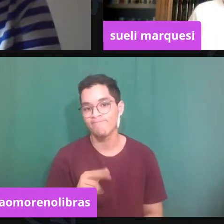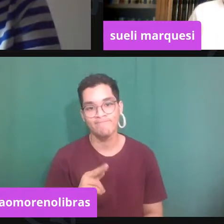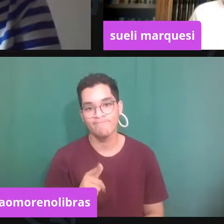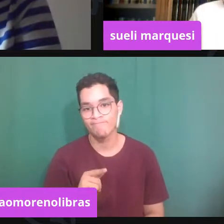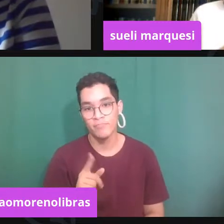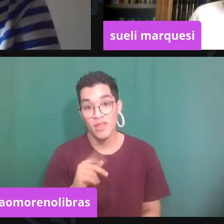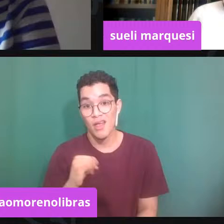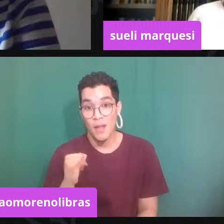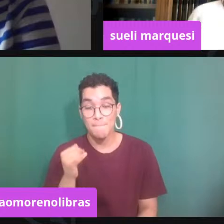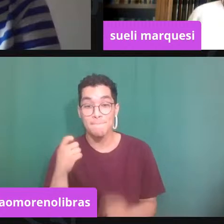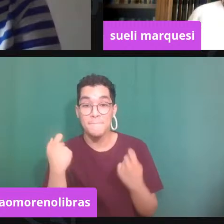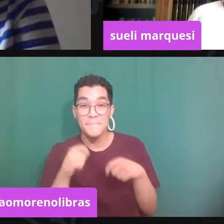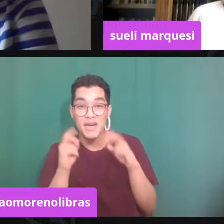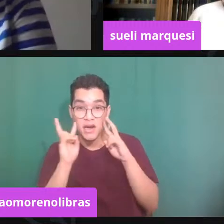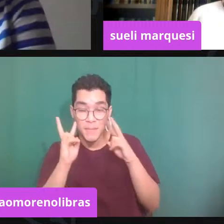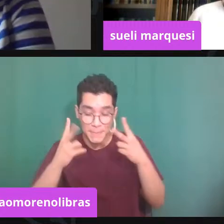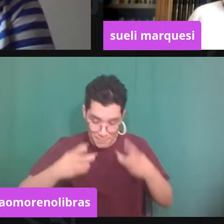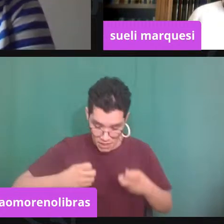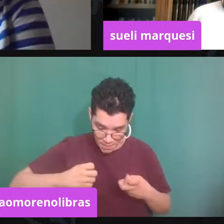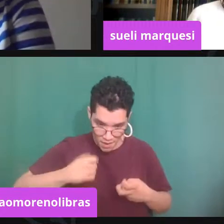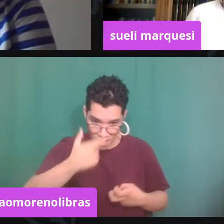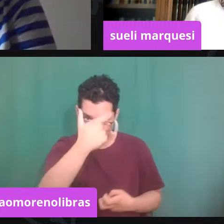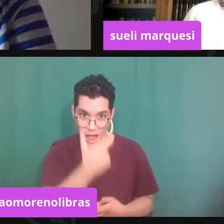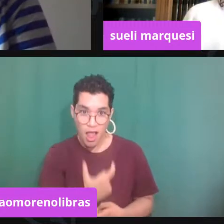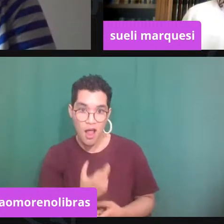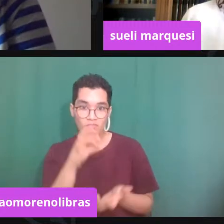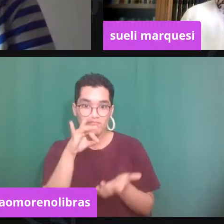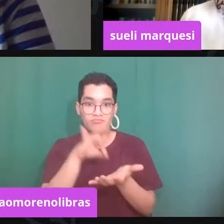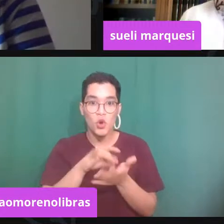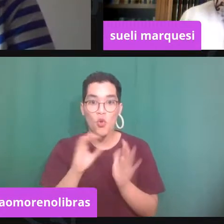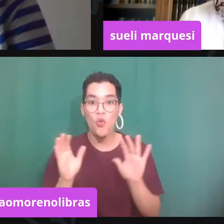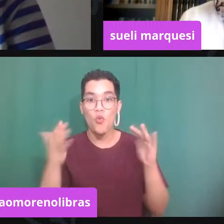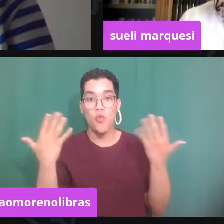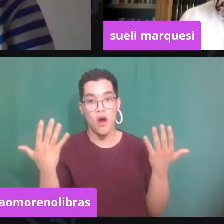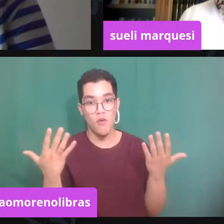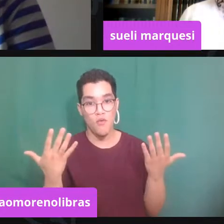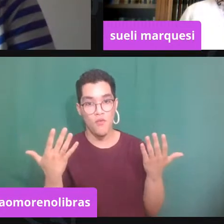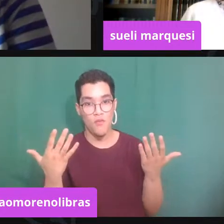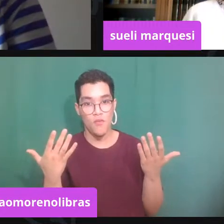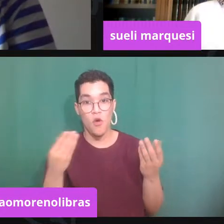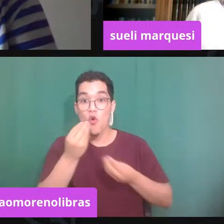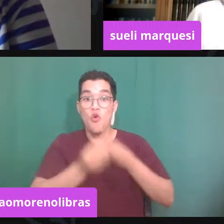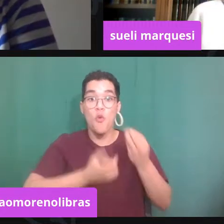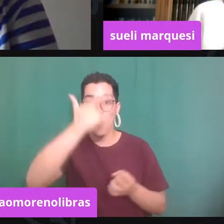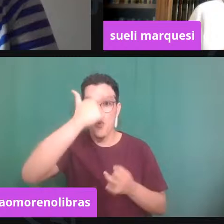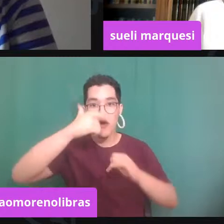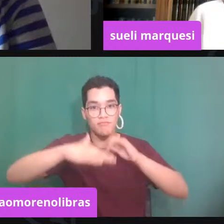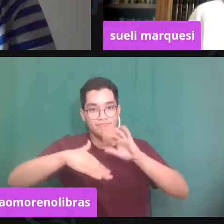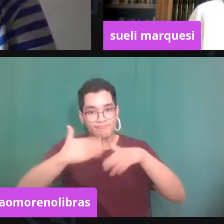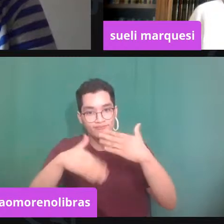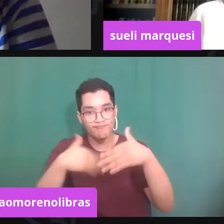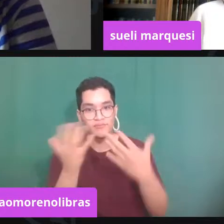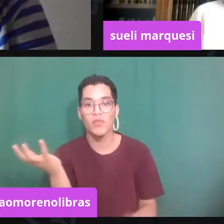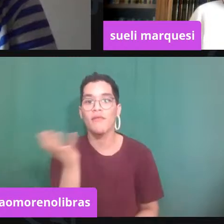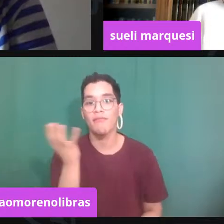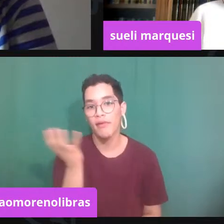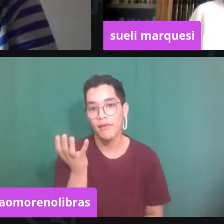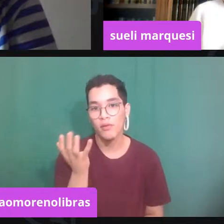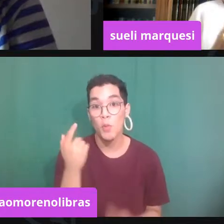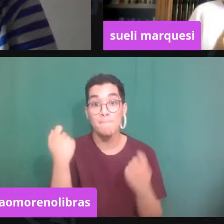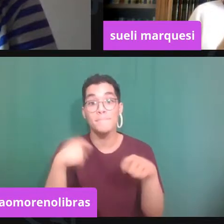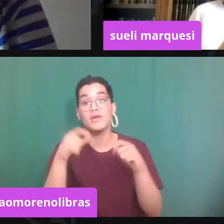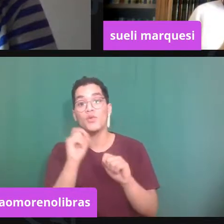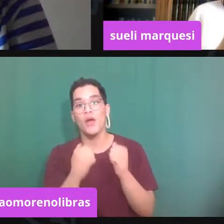realidade, as perguntas que queremos responder e a busca de um apoio